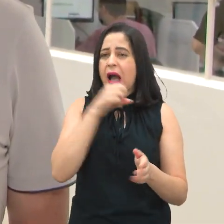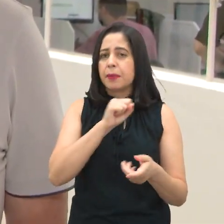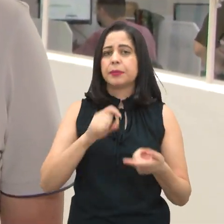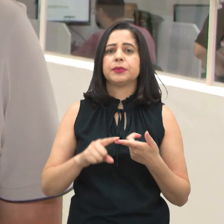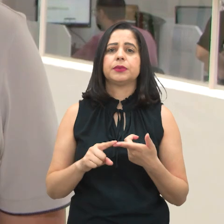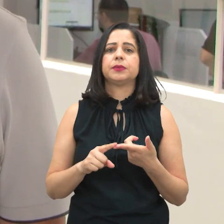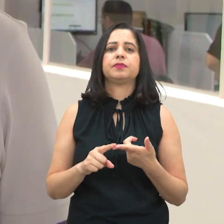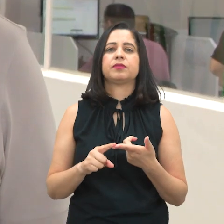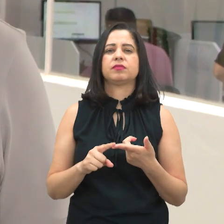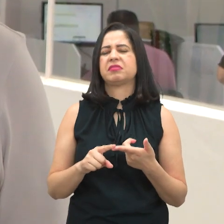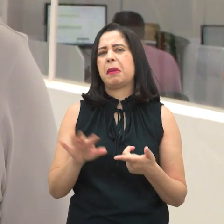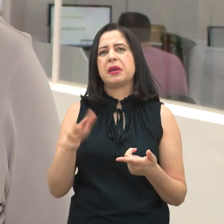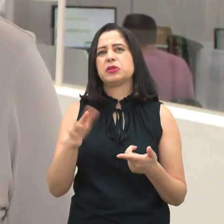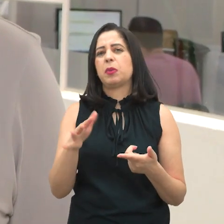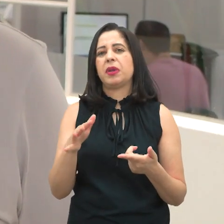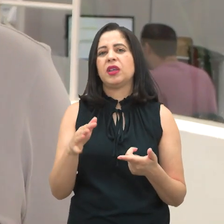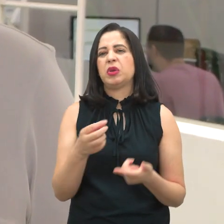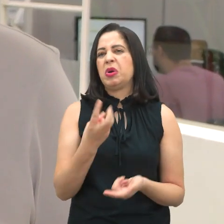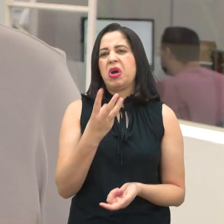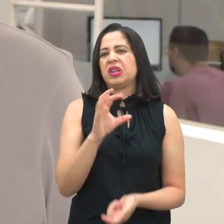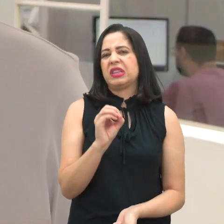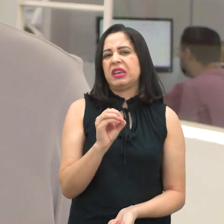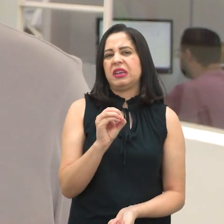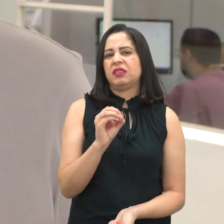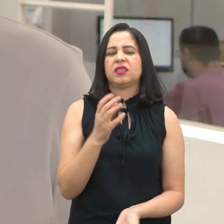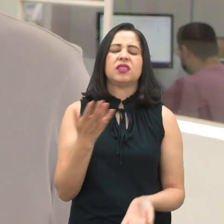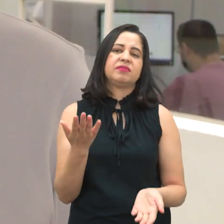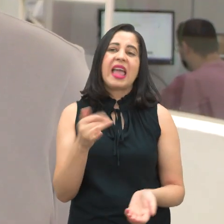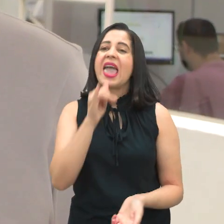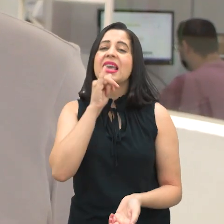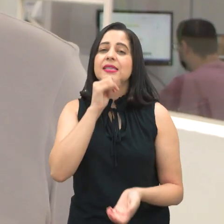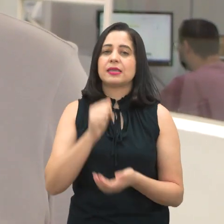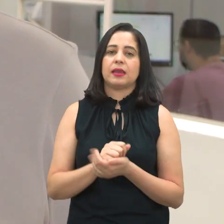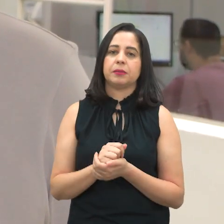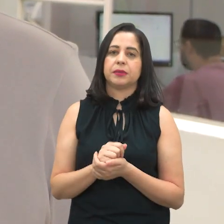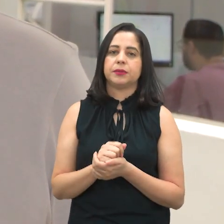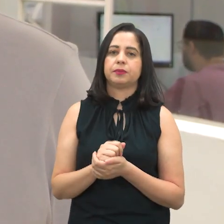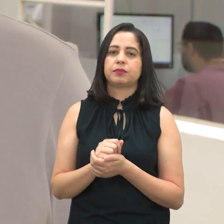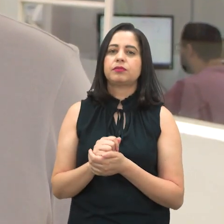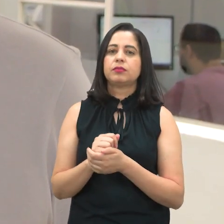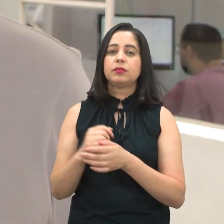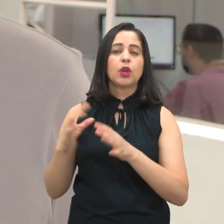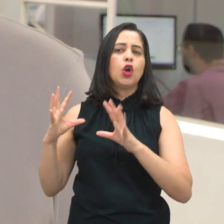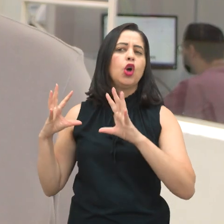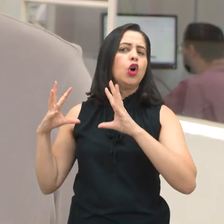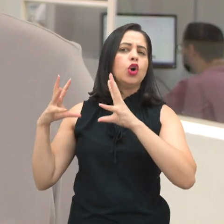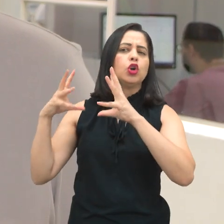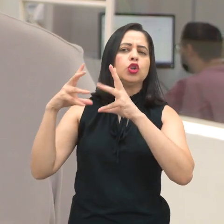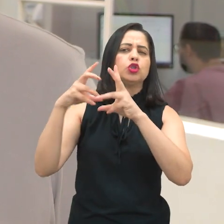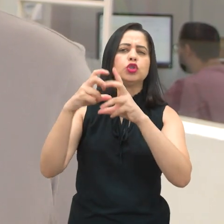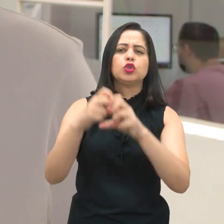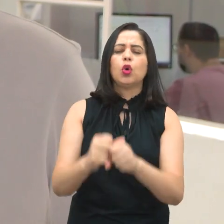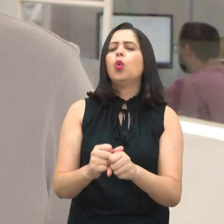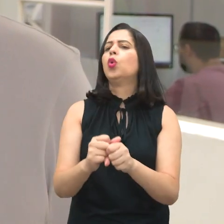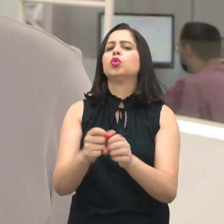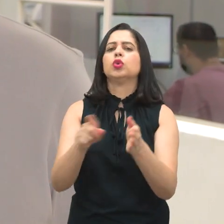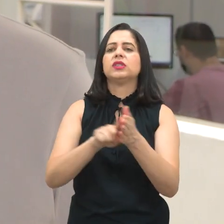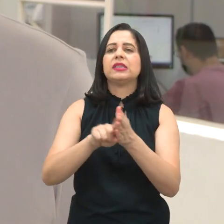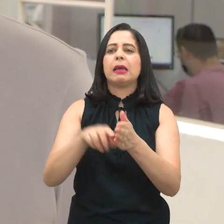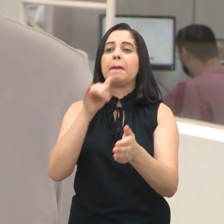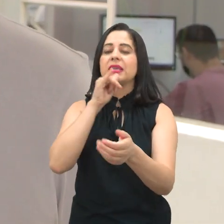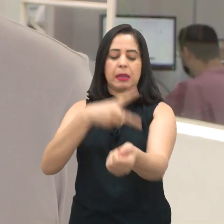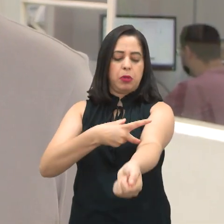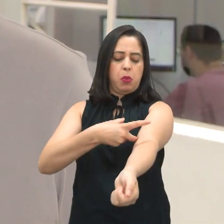feito aí, ele leva em torno de 30, vamos supor, pegando todos os exames que vão fazer, em torno de 40 minutos